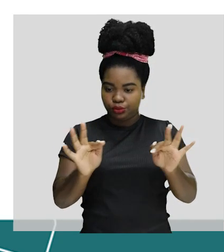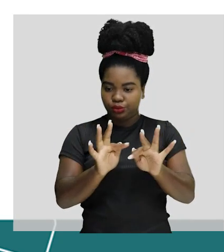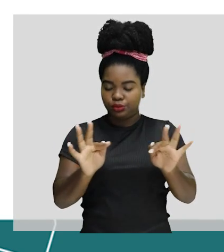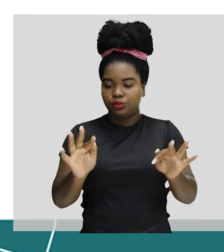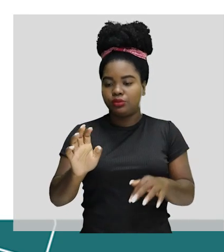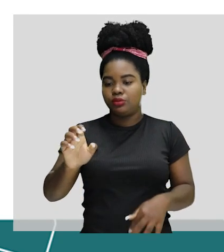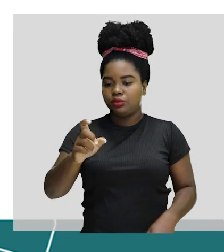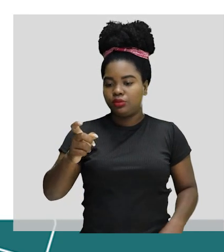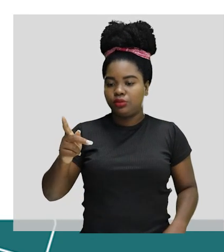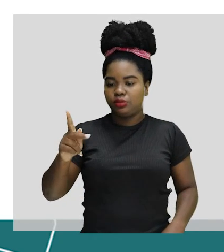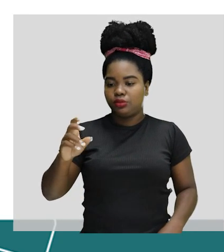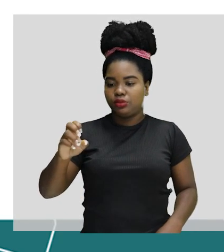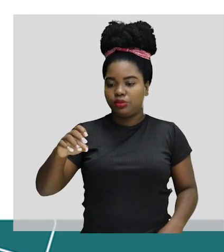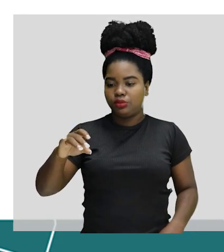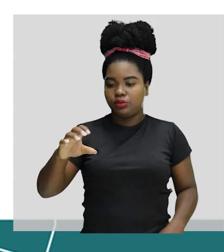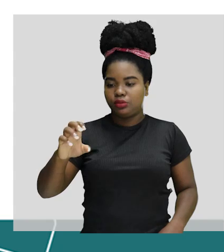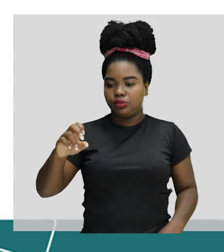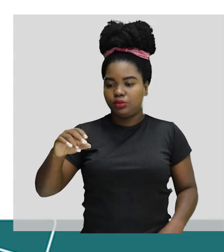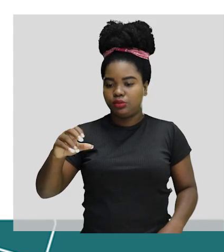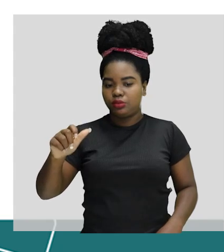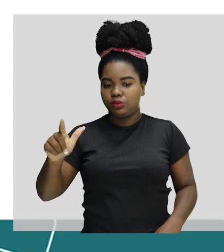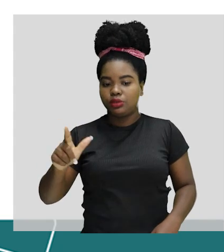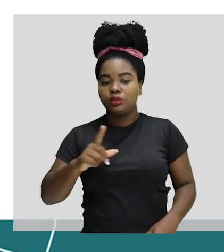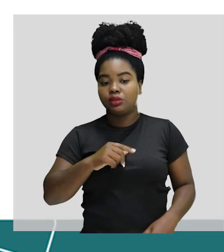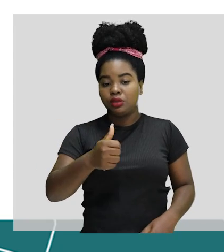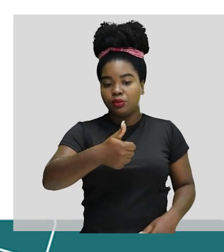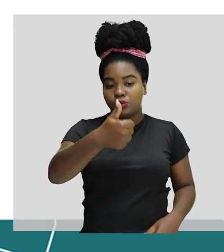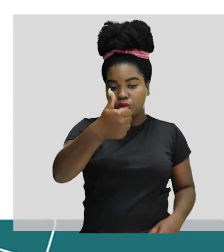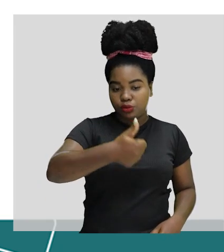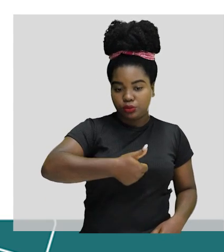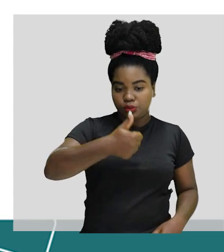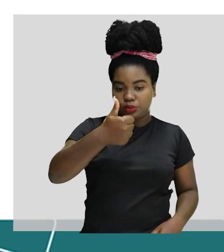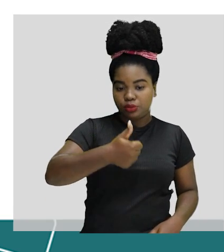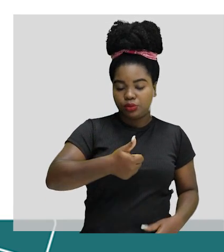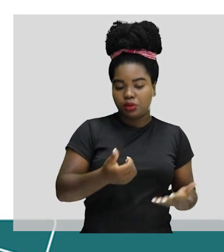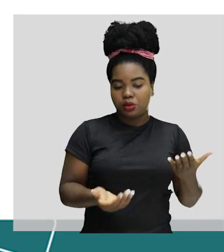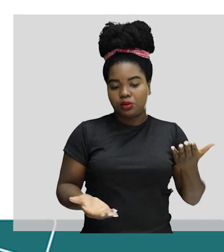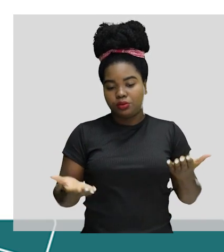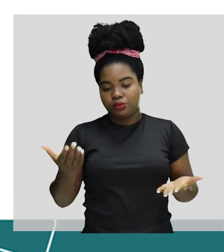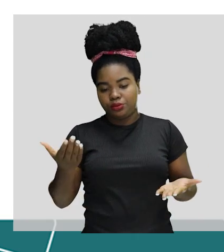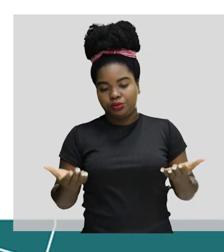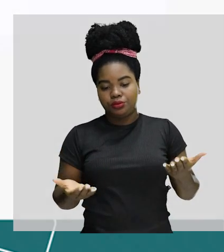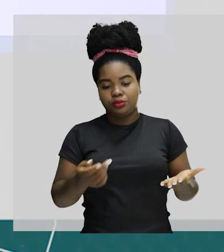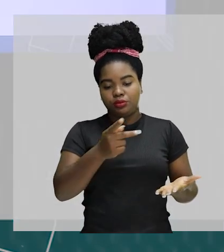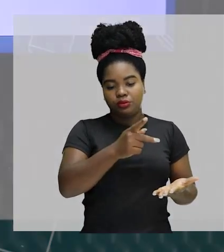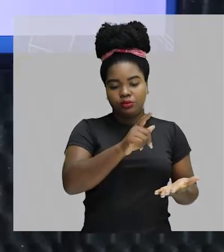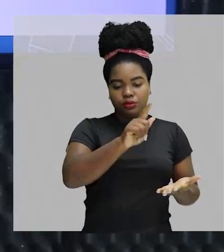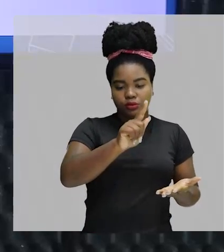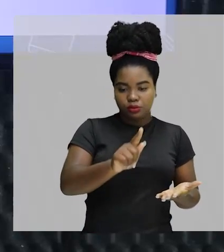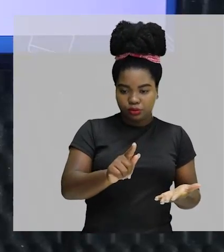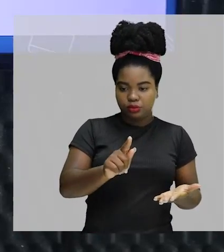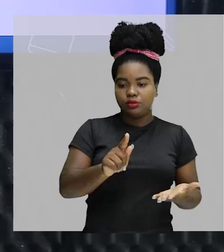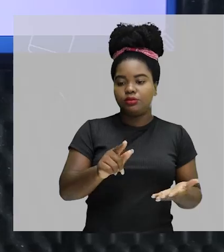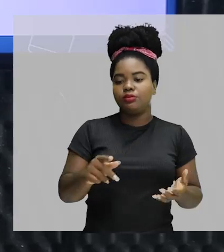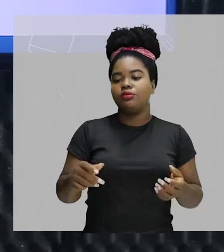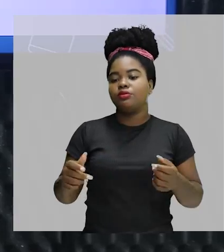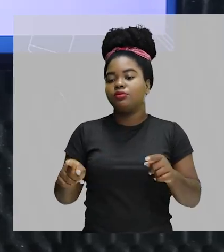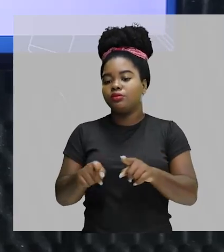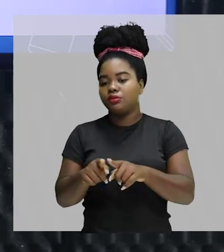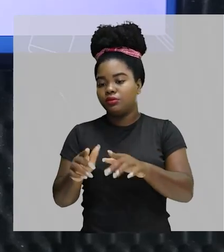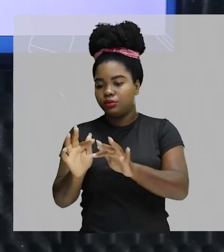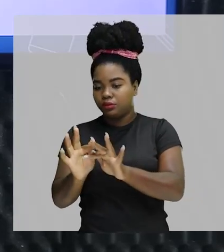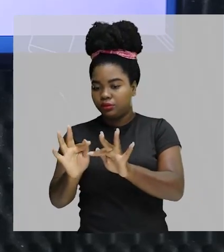temos dois momentos. No primeiro momento, nós faremos justamente a comparação entre as definições, tanto de